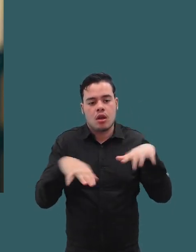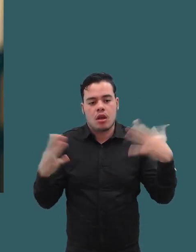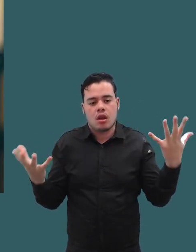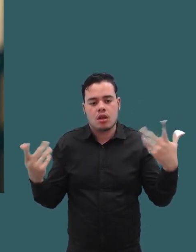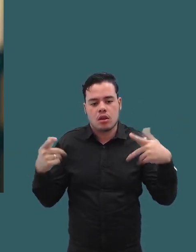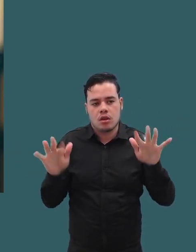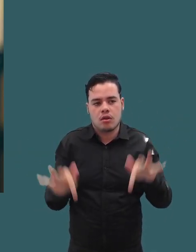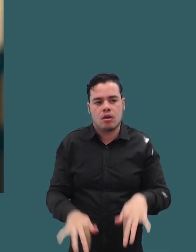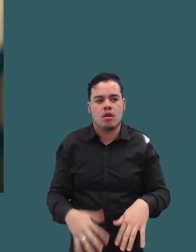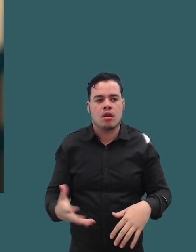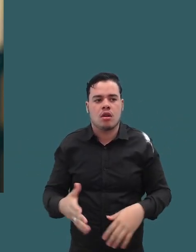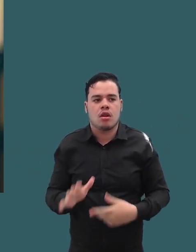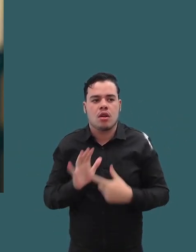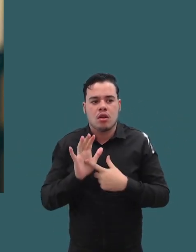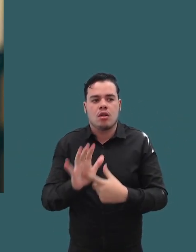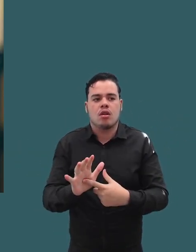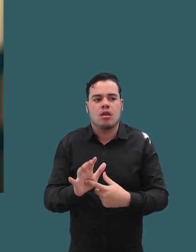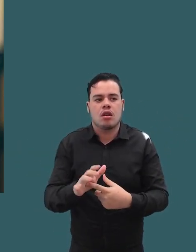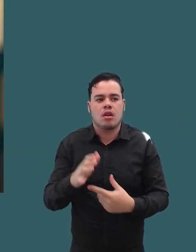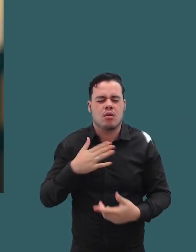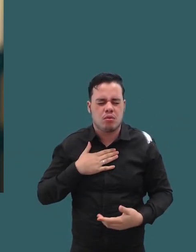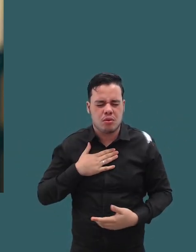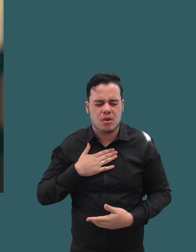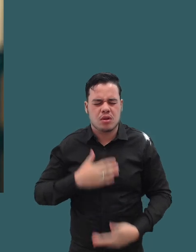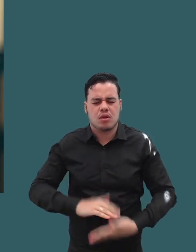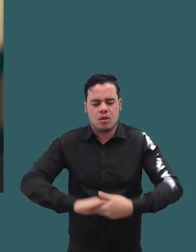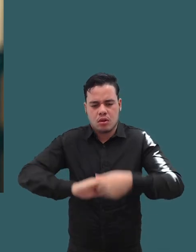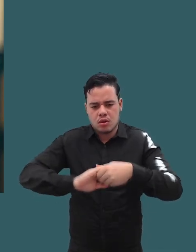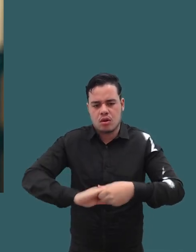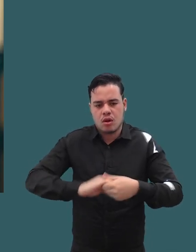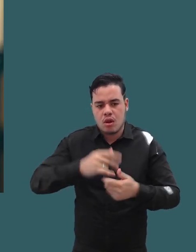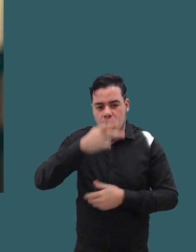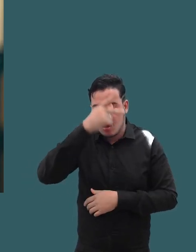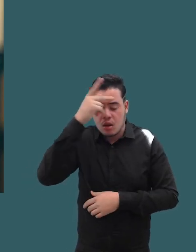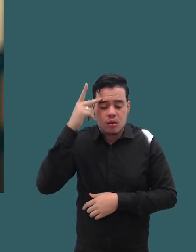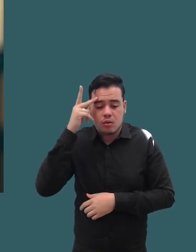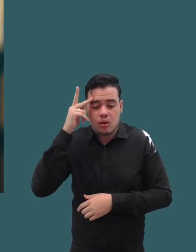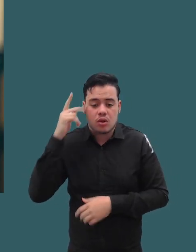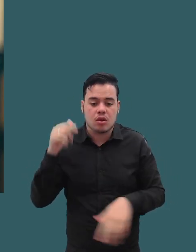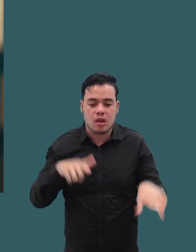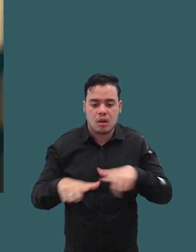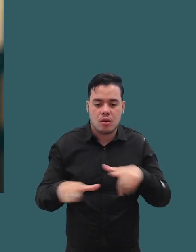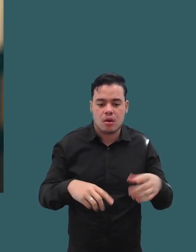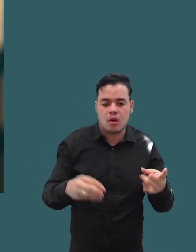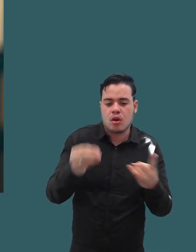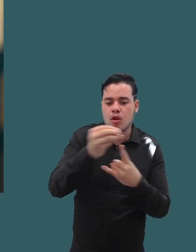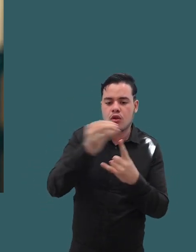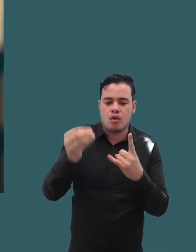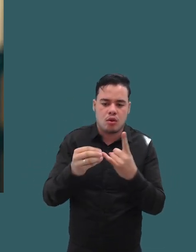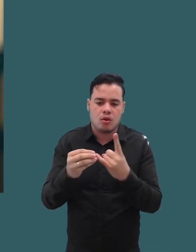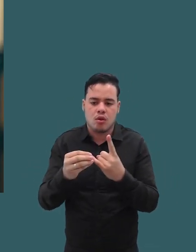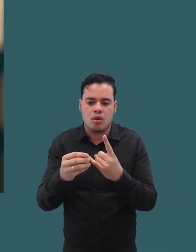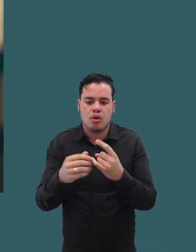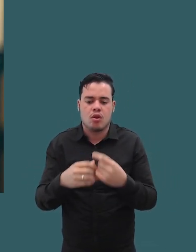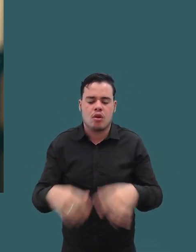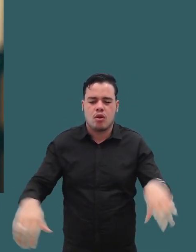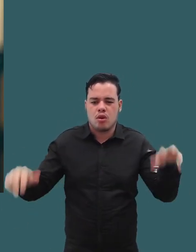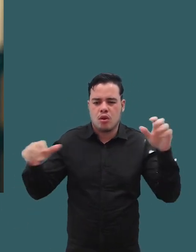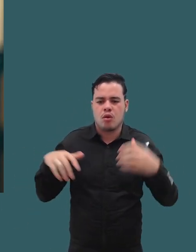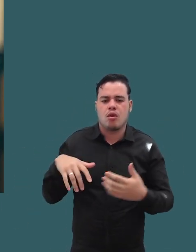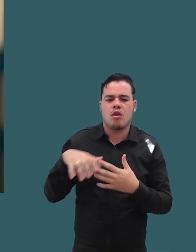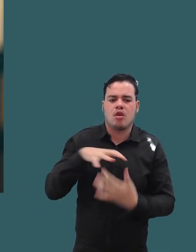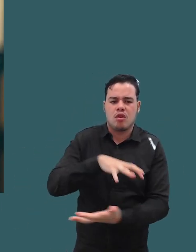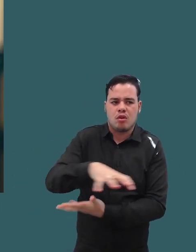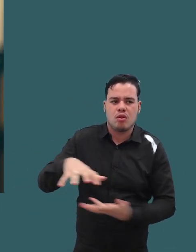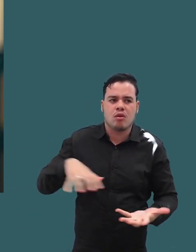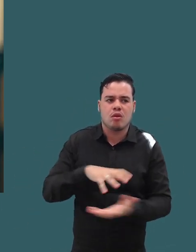queria manifestar minha solidariedade aos colegas da Fiocruz que estão reforçando com esse movimento